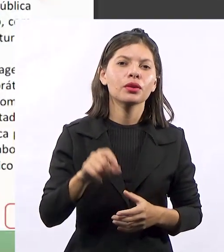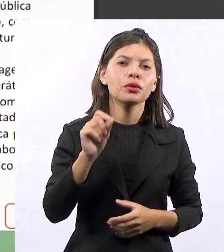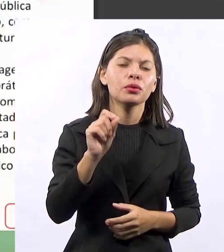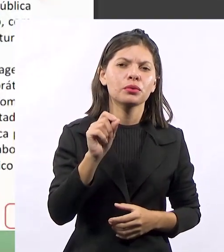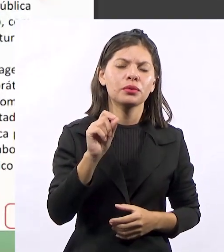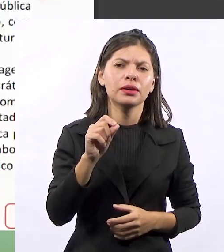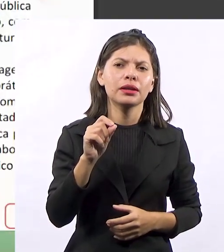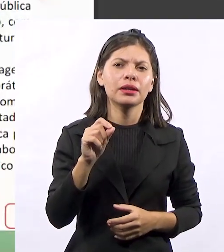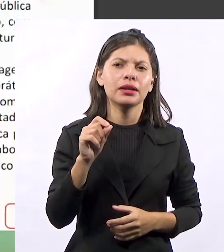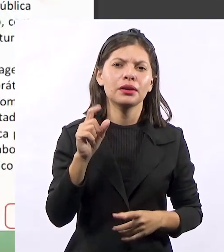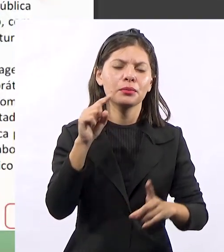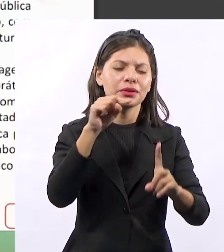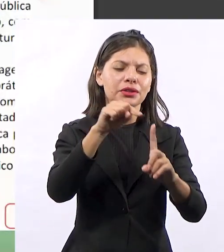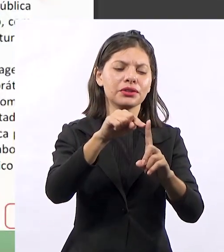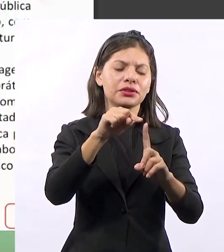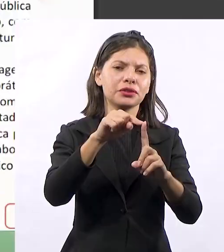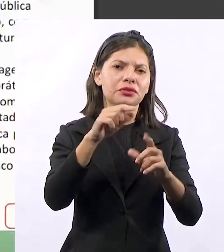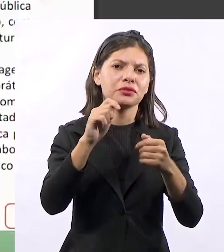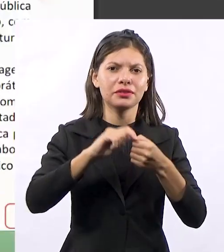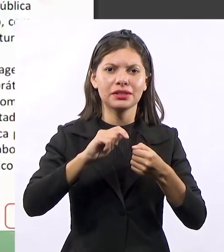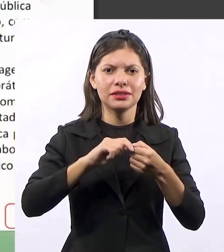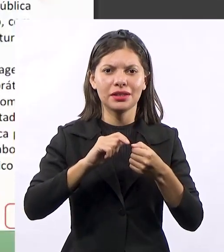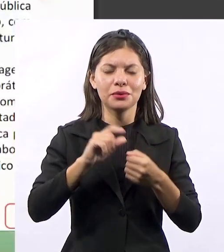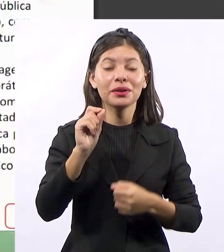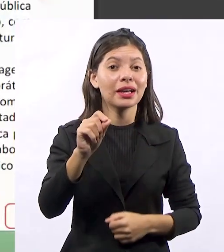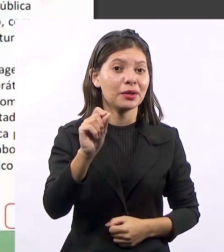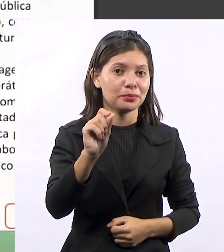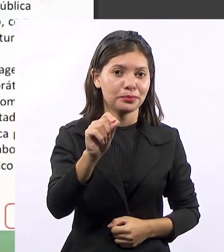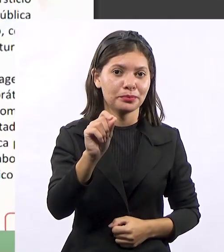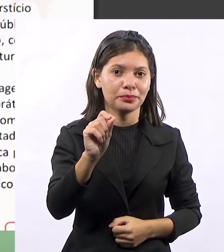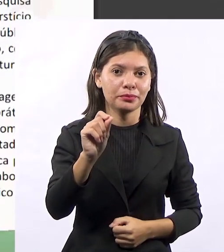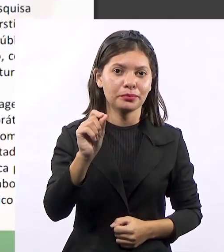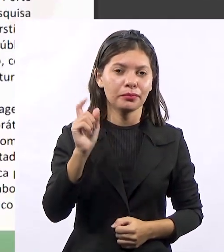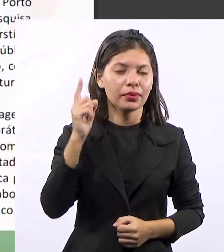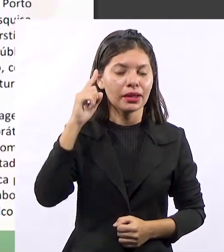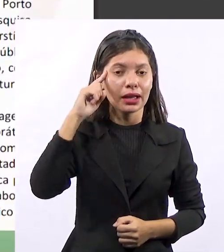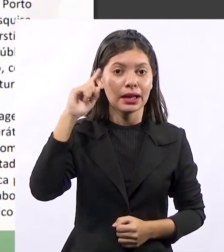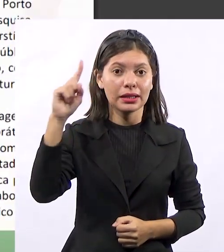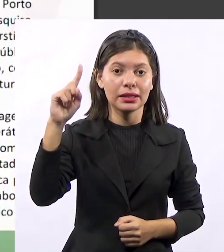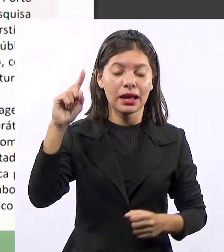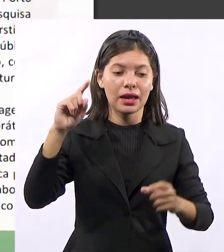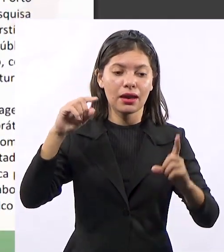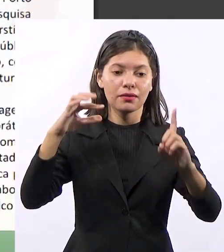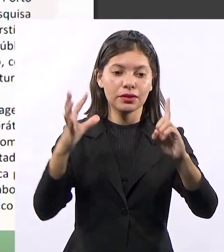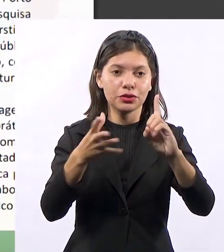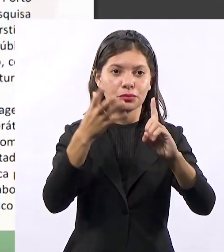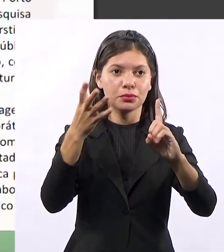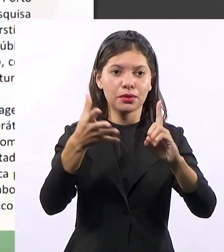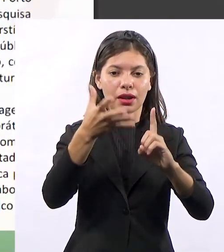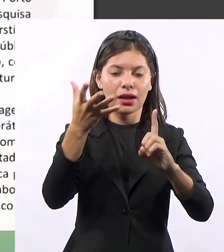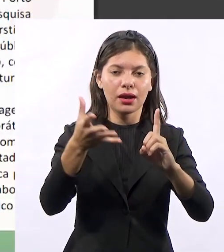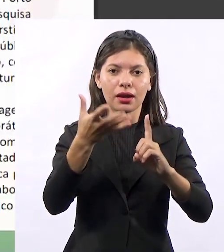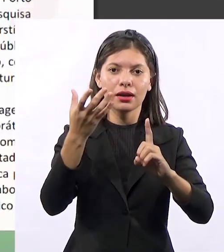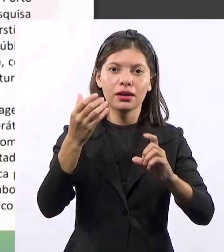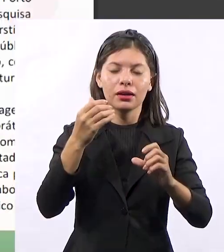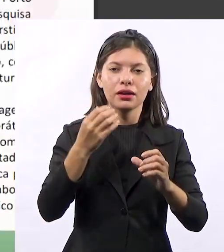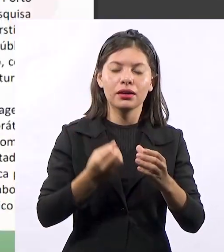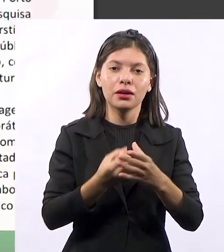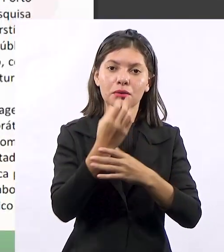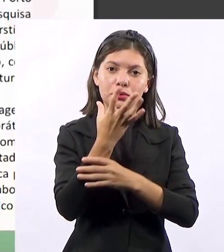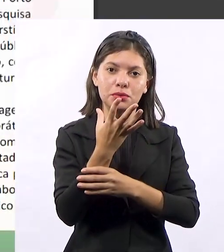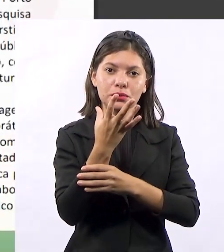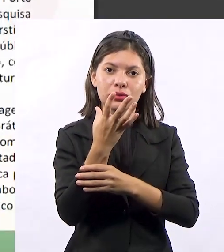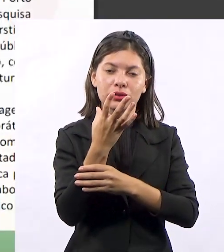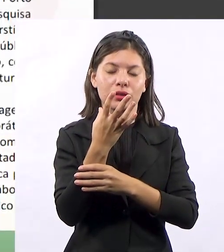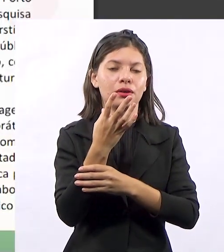coloca o que é que nós pretendemos. Então, percebam aqui, ó, a ideia foi estimular a